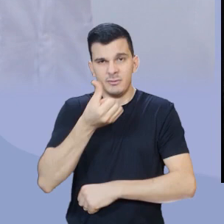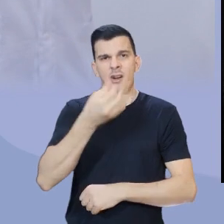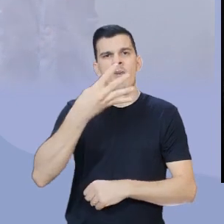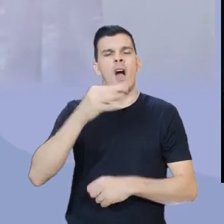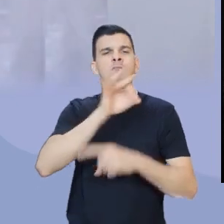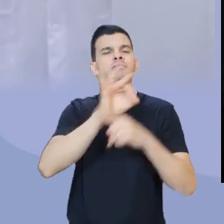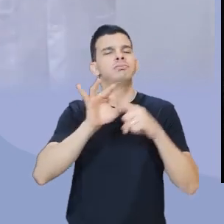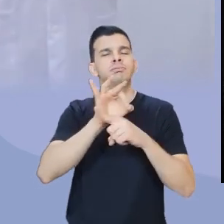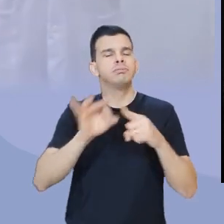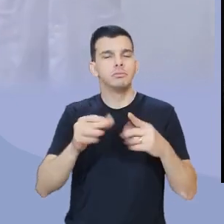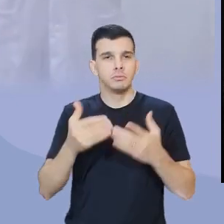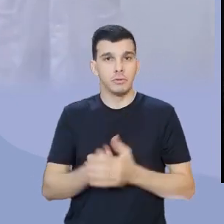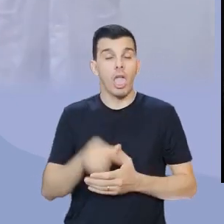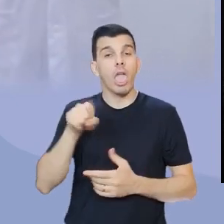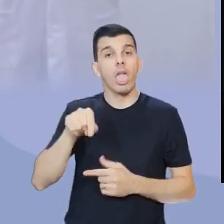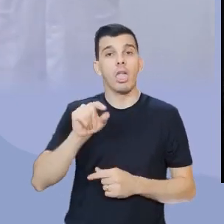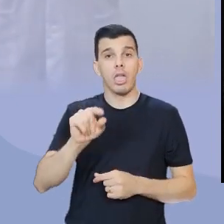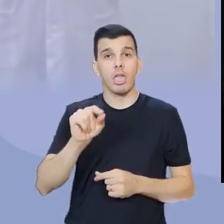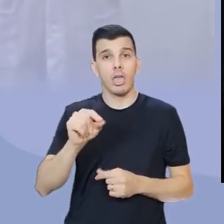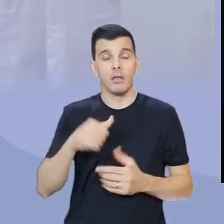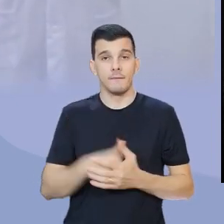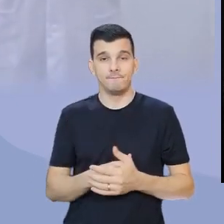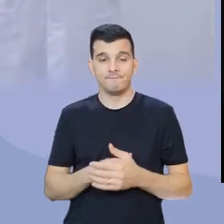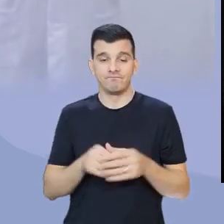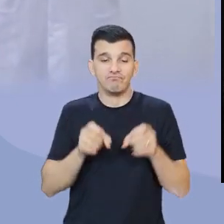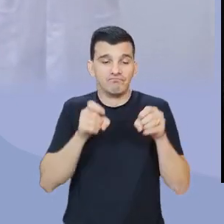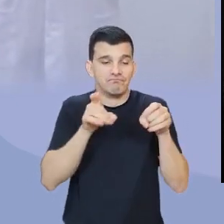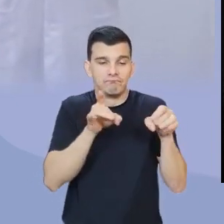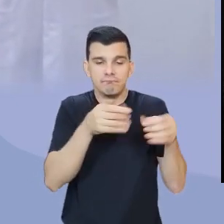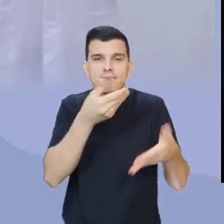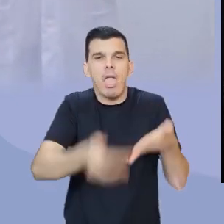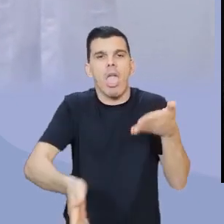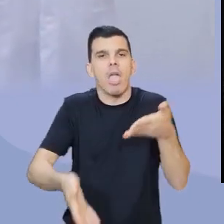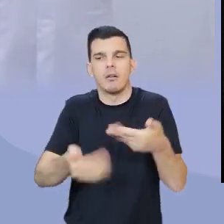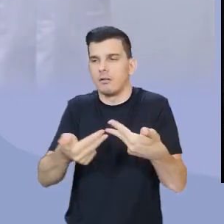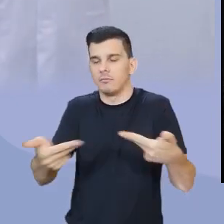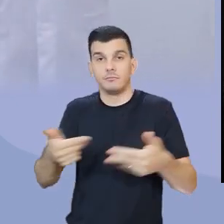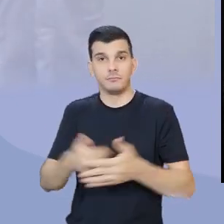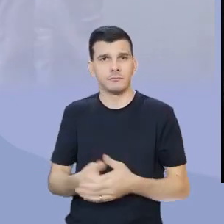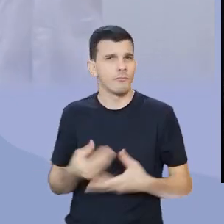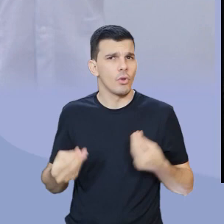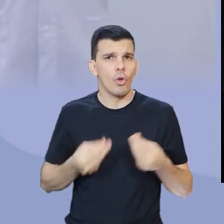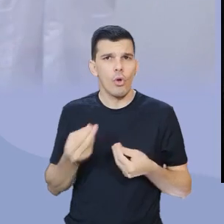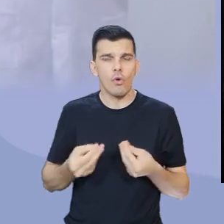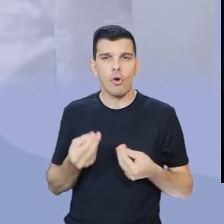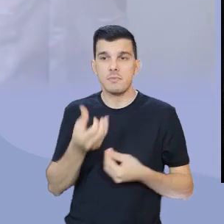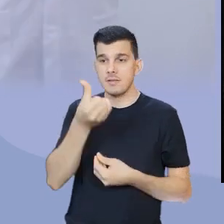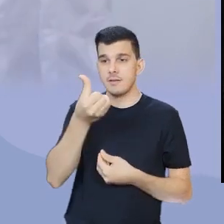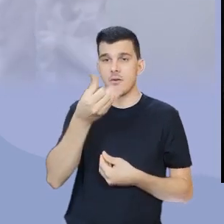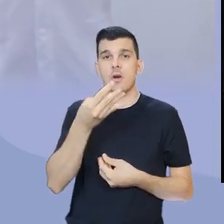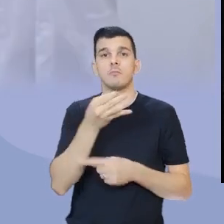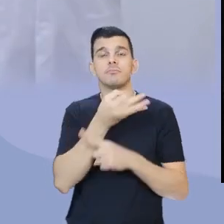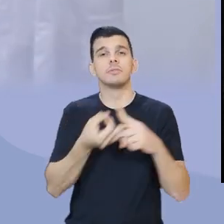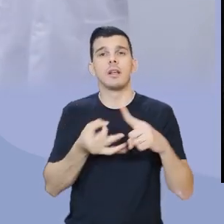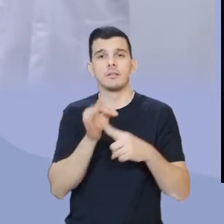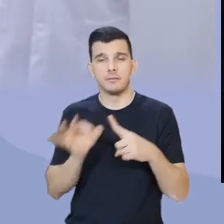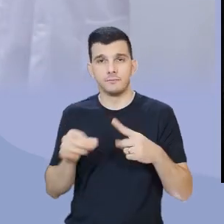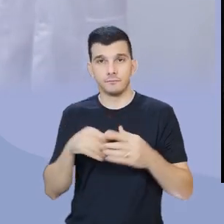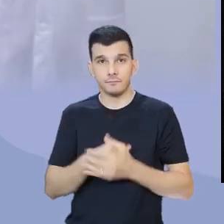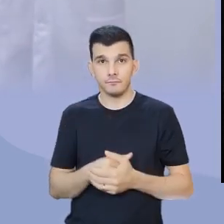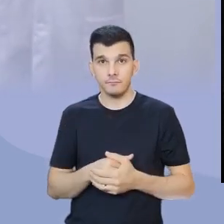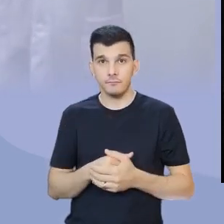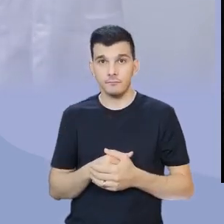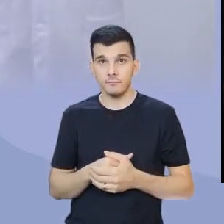64% é desperdício, é perdido. E aí, como é que distribui esse 64%? É